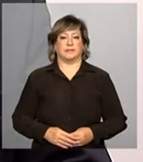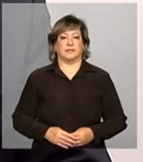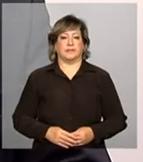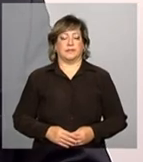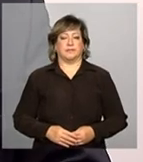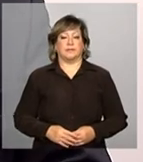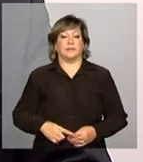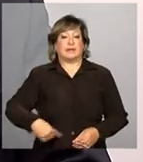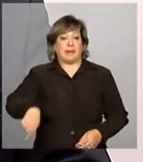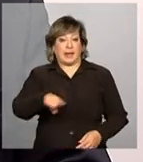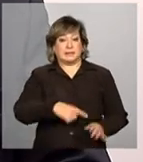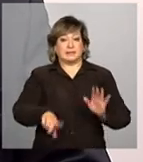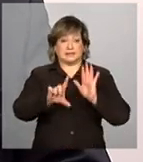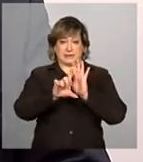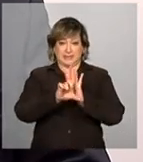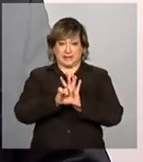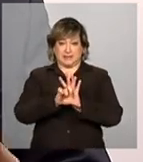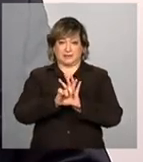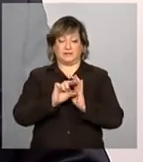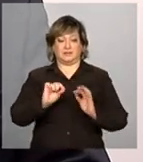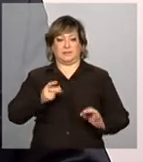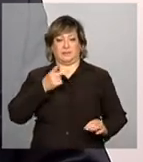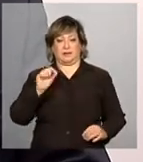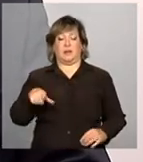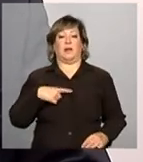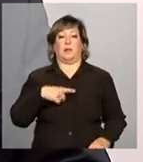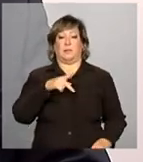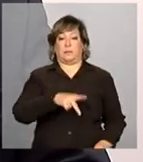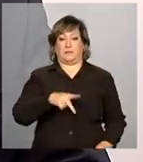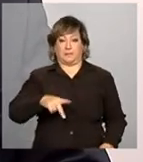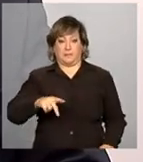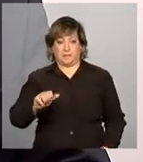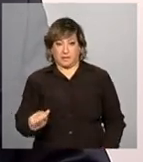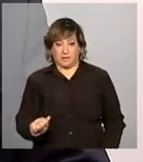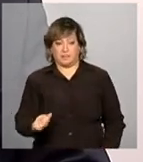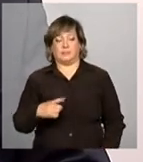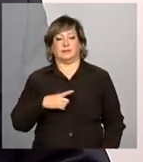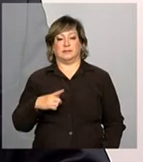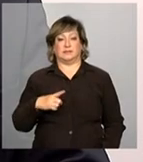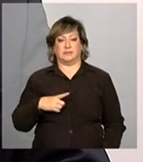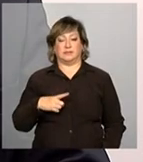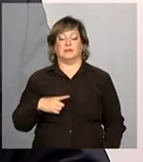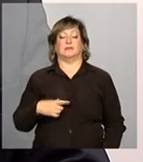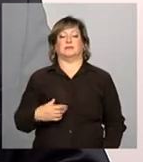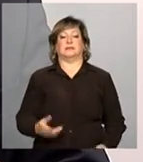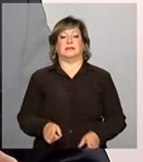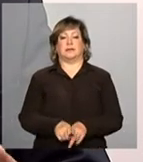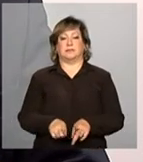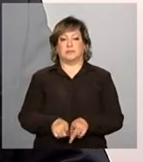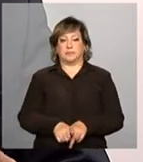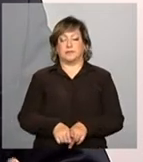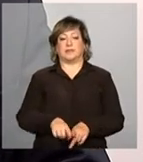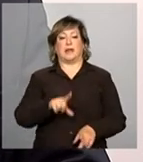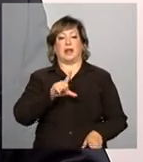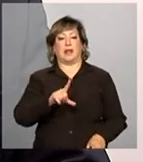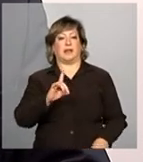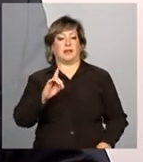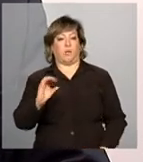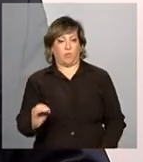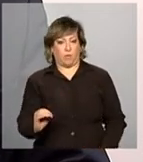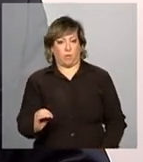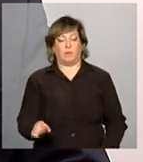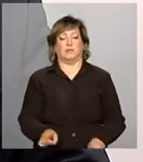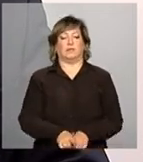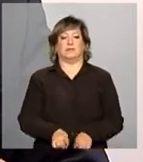essas leis mencionadas tanto ao plano plurianual né o PPA a LDB lei de